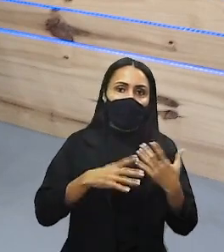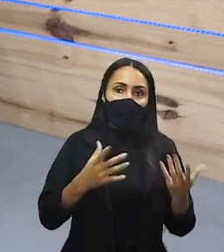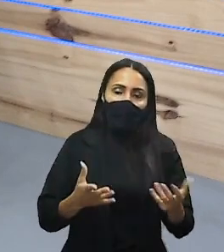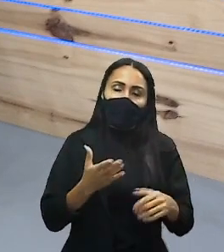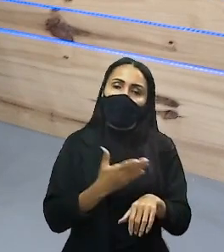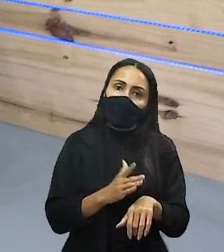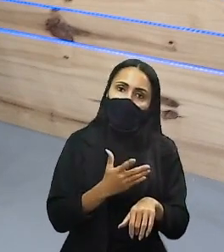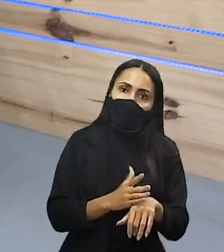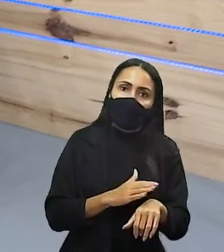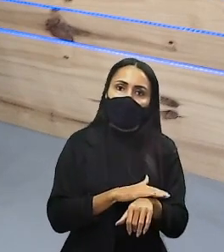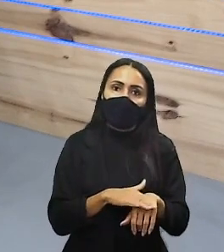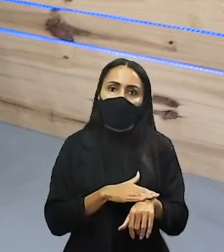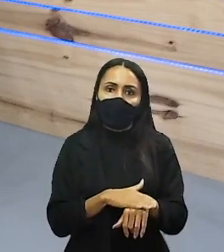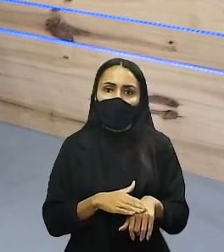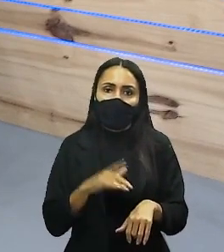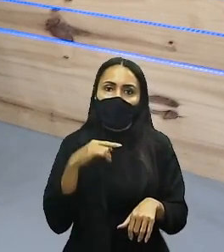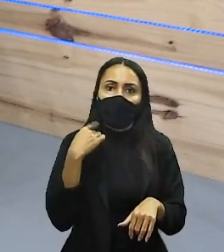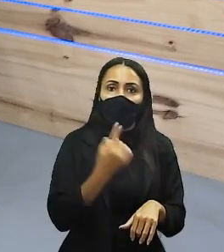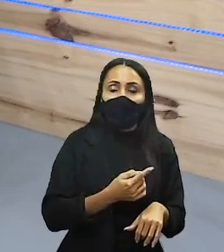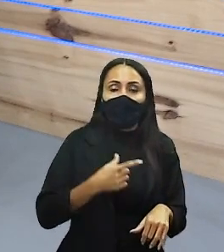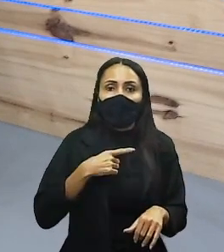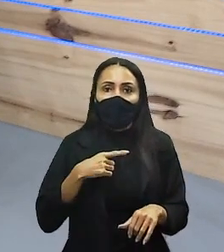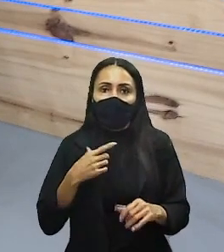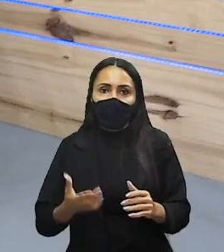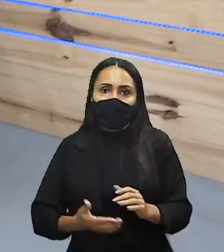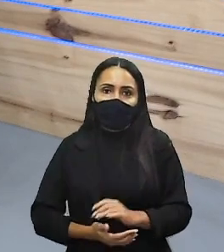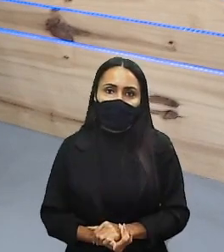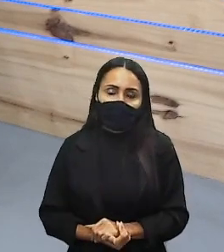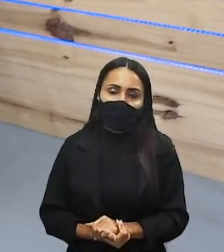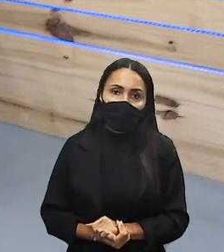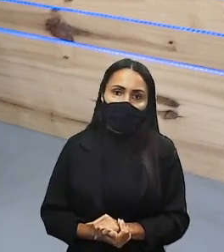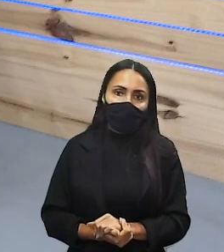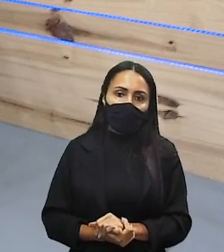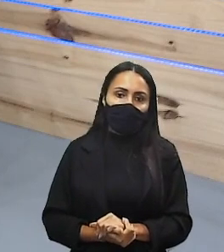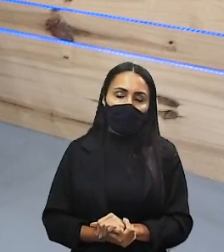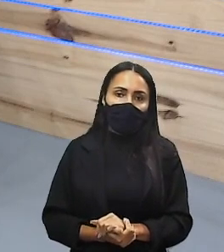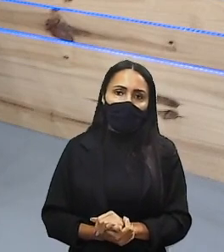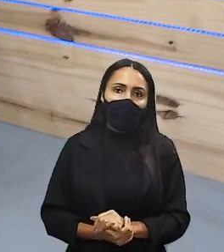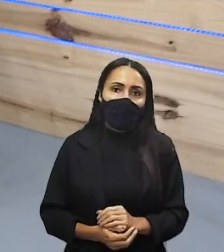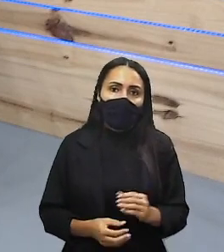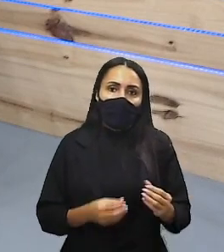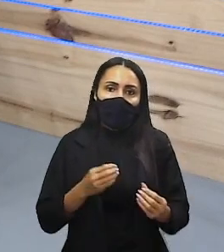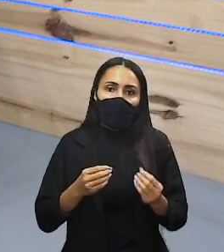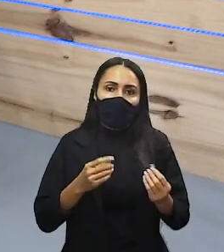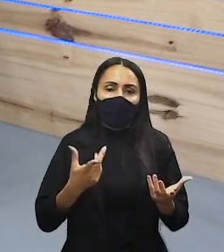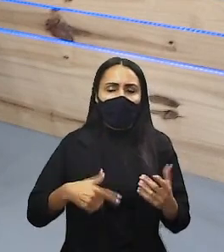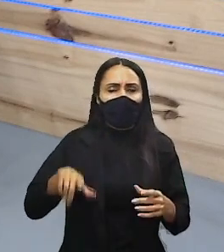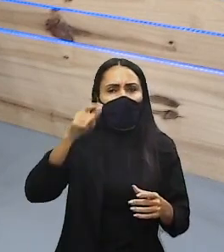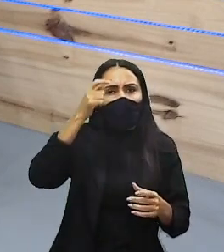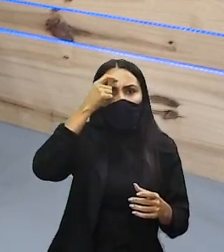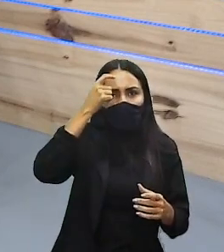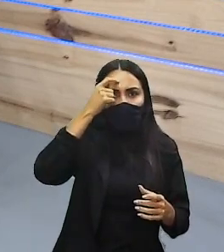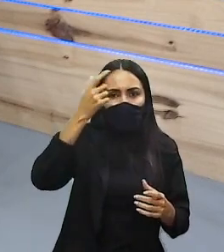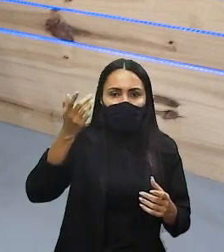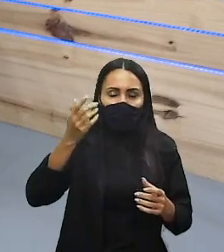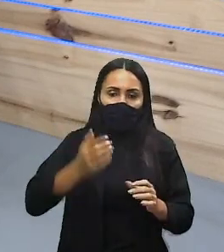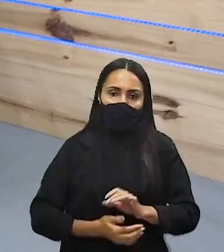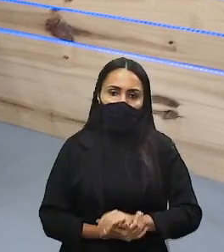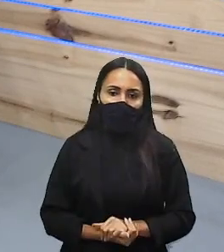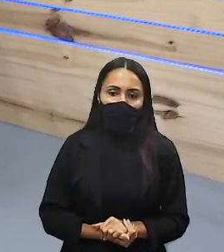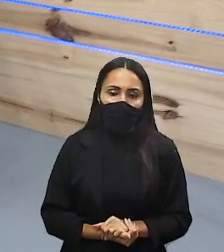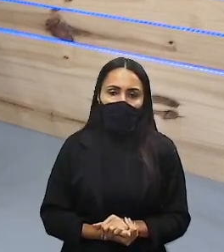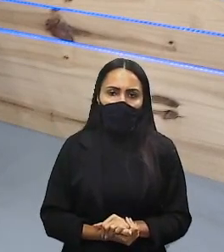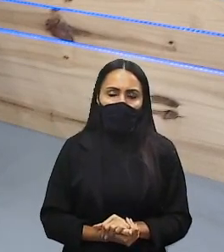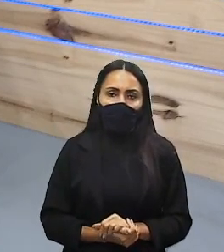exercício, que essa conversa que a gente teve aqui com vocês, ela fique como um mantrazinho na tua cabeça, né? Deixa eu me colocar no lugar do outro. Por